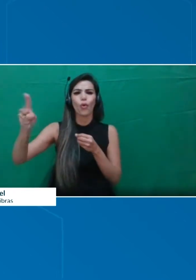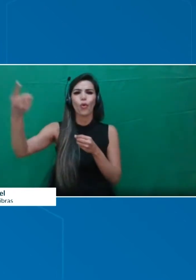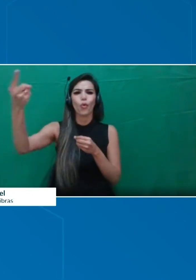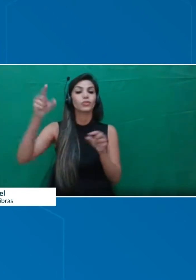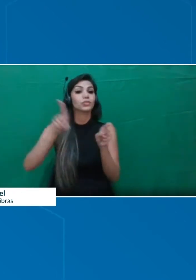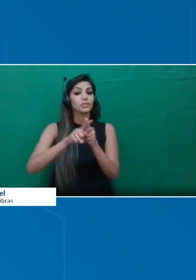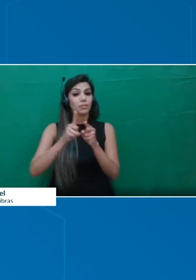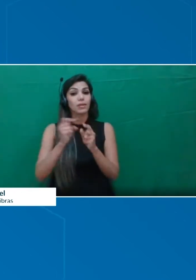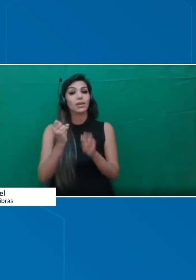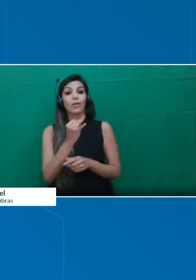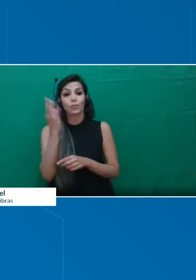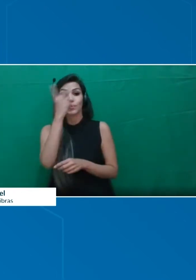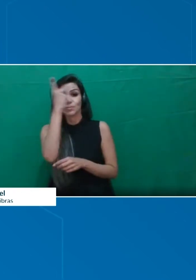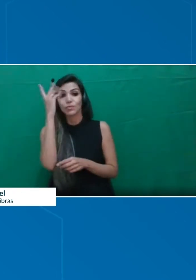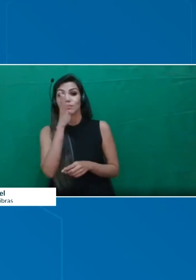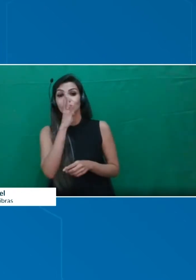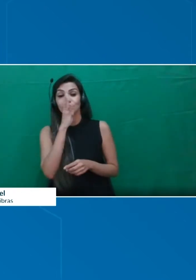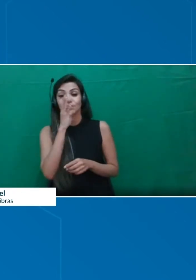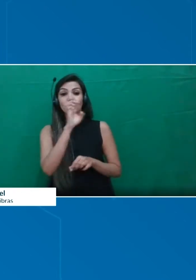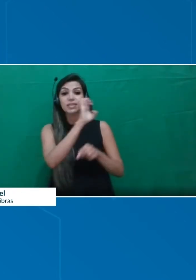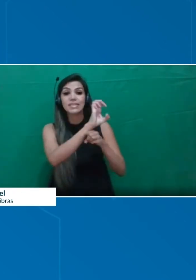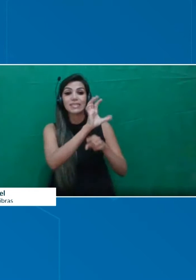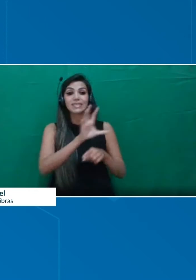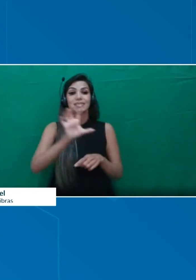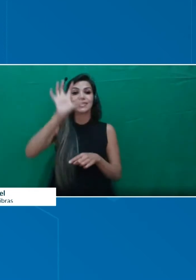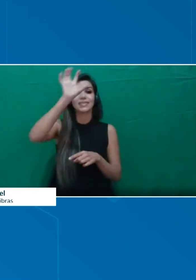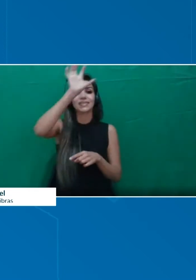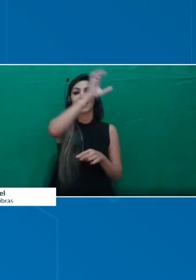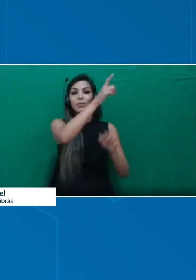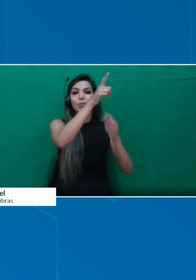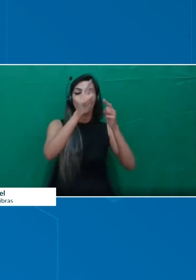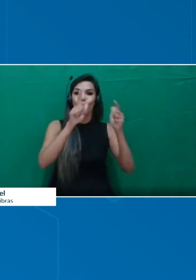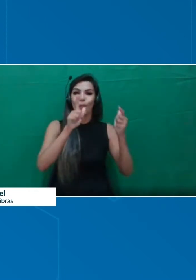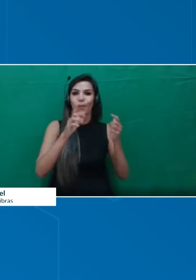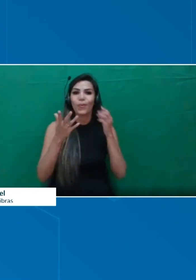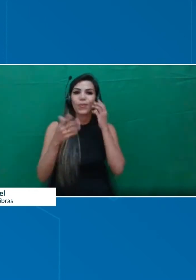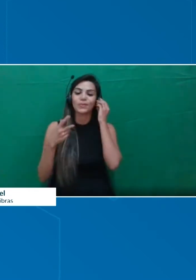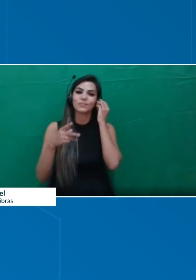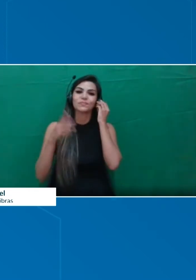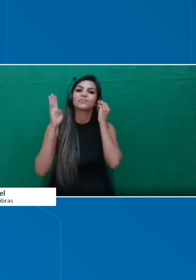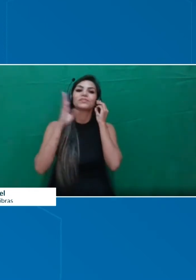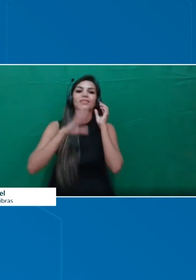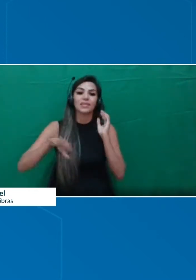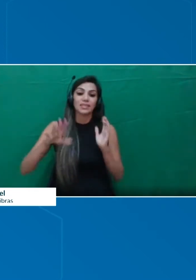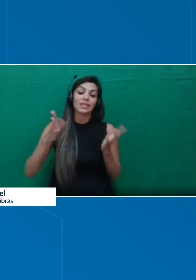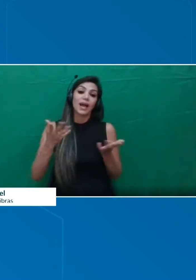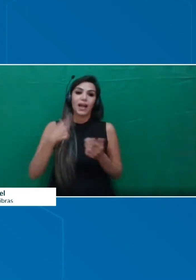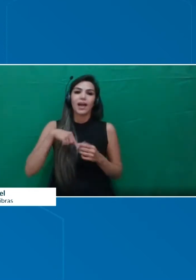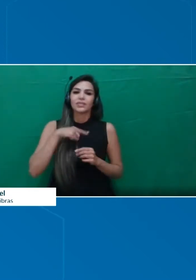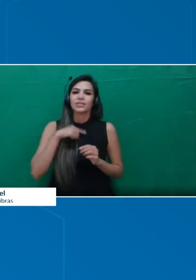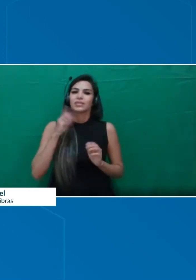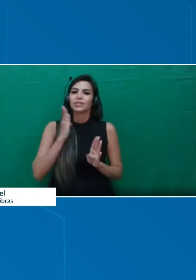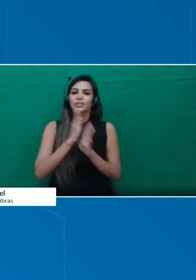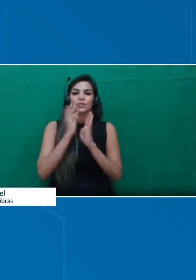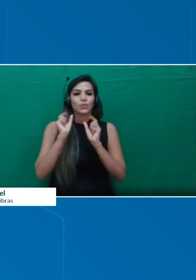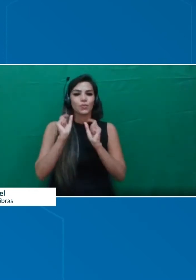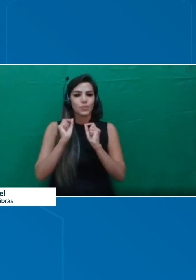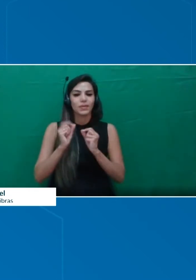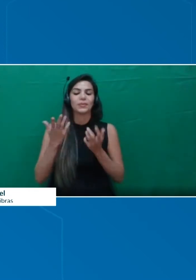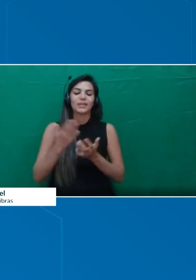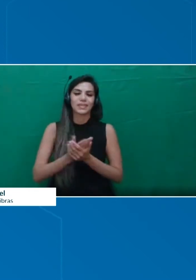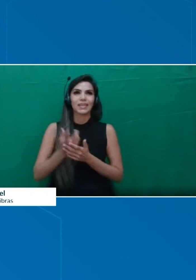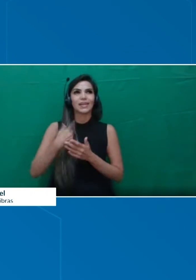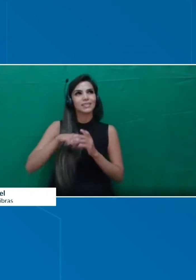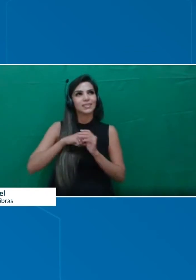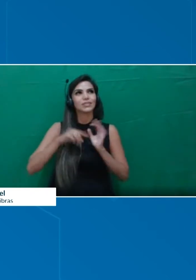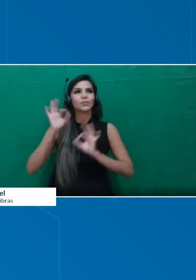outros estados do Brasil. Então, para a gente, isso mostrou que, apesar de uma tentativa ainda inicial, né, que a gente foi